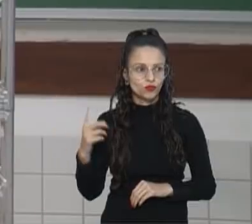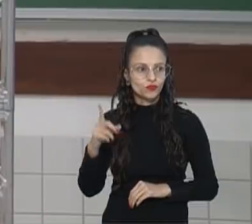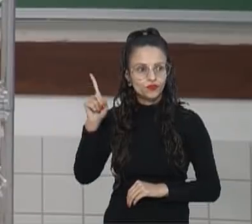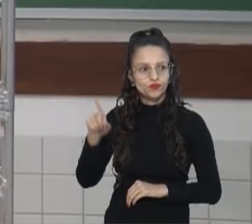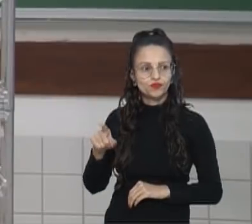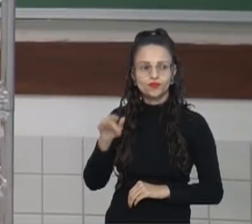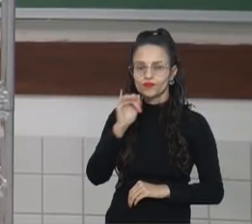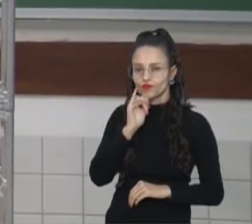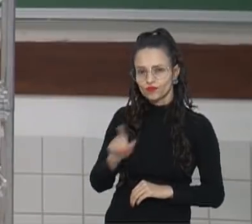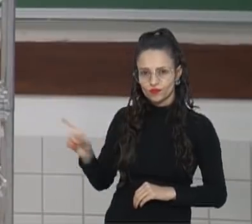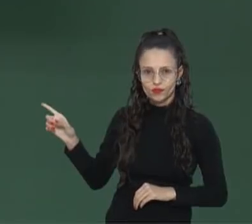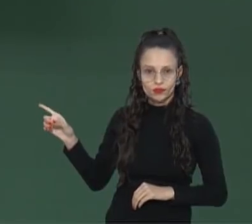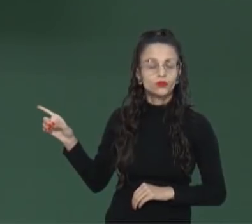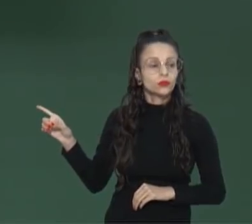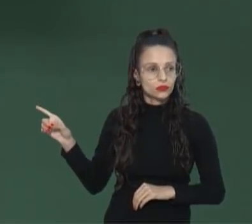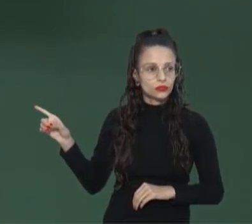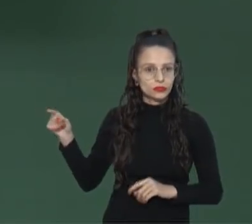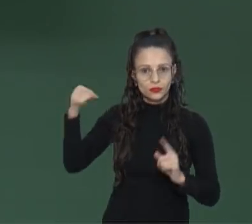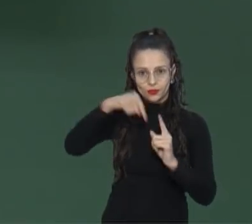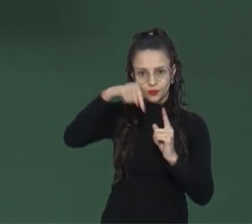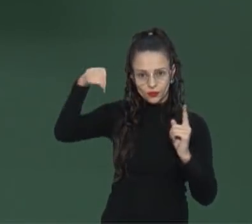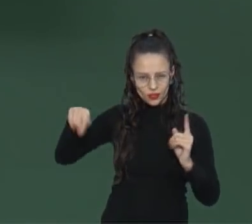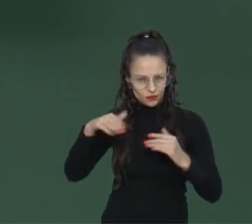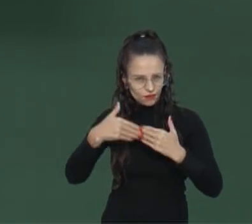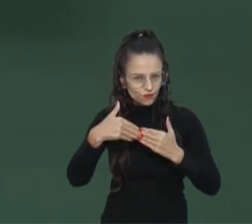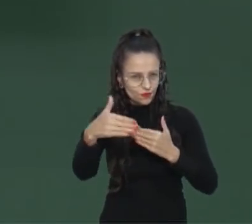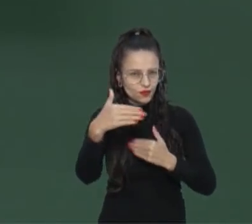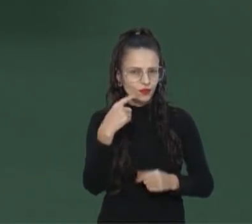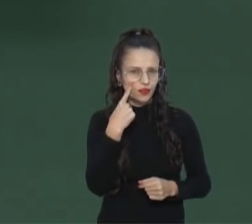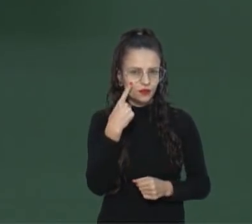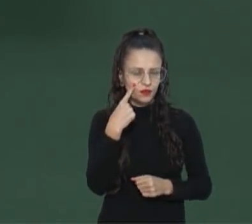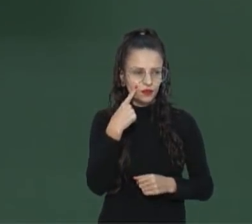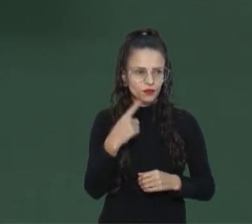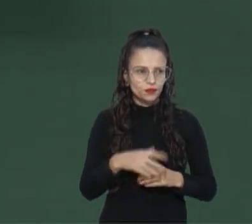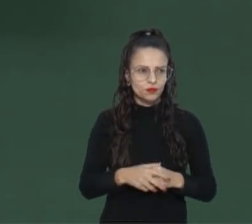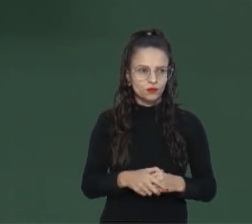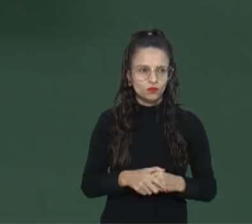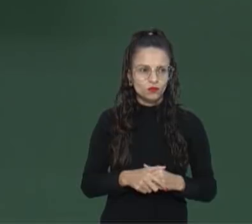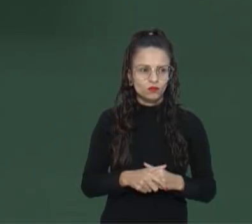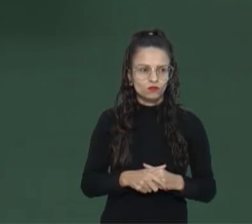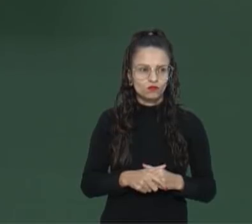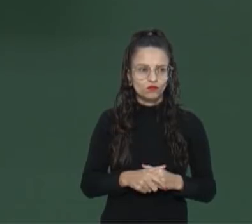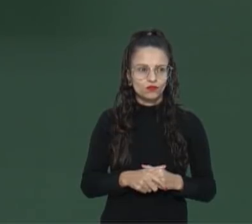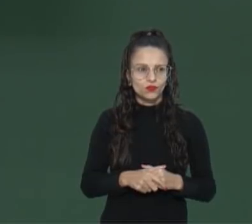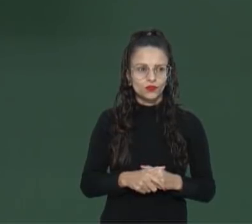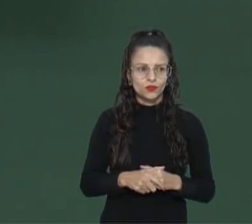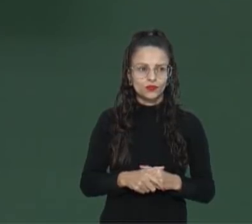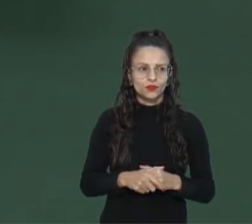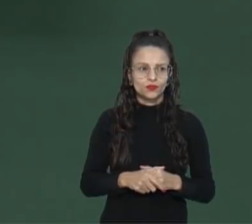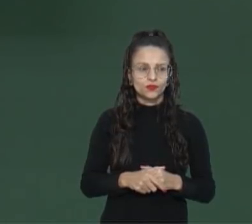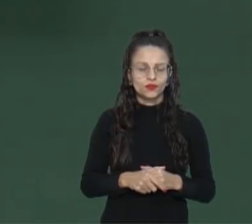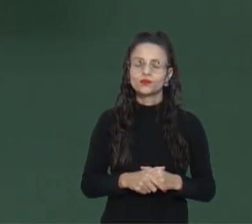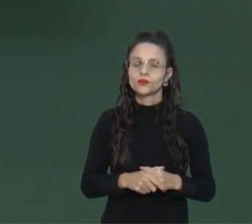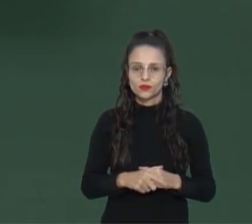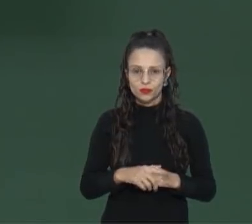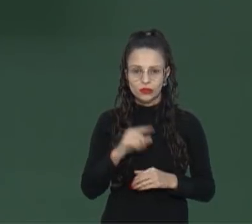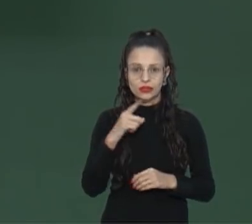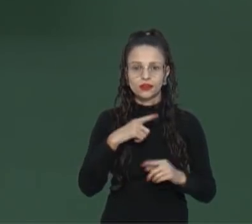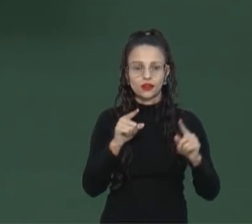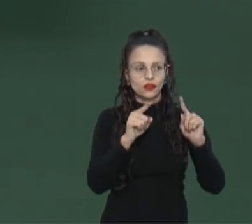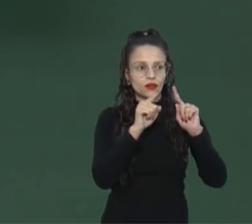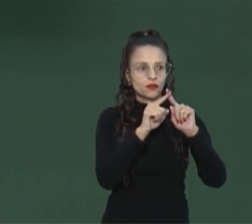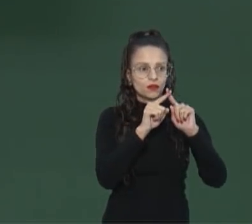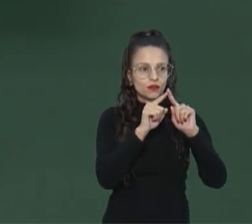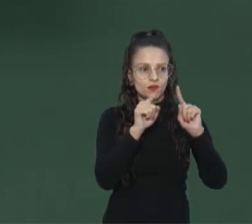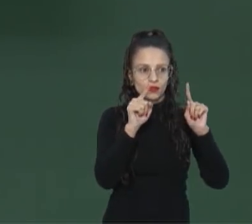essas tirinhas aqui, que vocês vão ver melhor próximo ali da mesa daqui a pouco, que vai ter uma